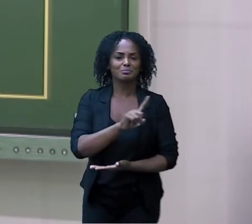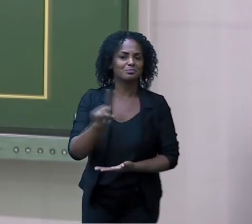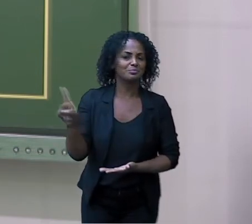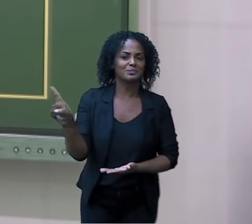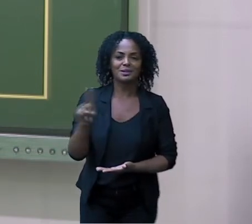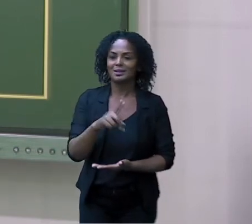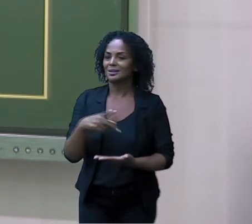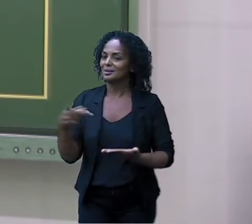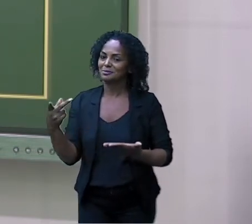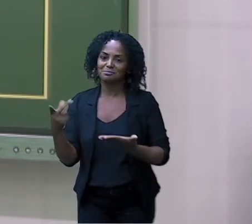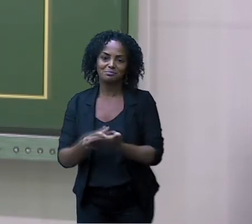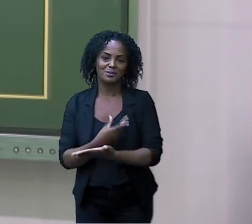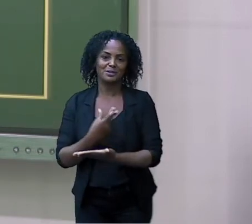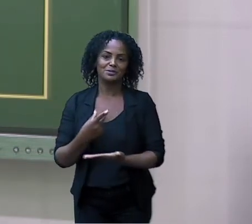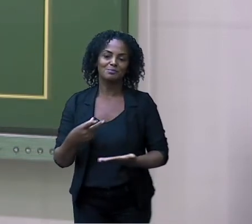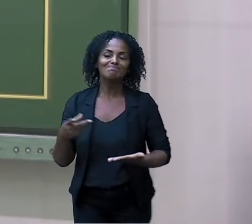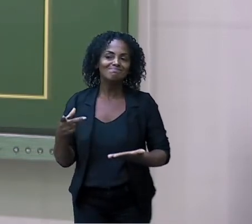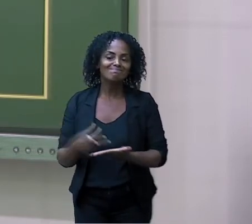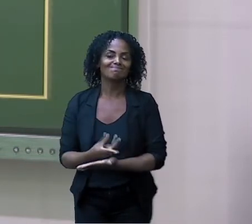Não. Vamos.